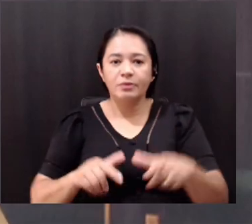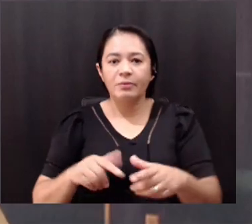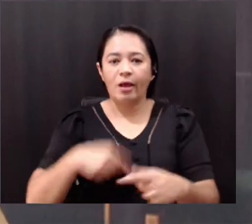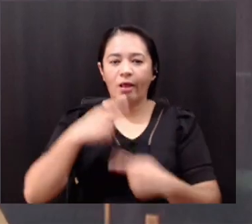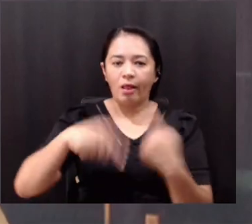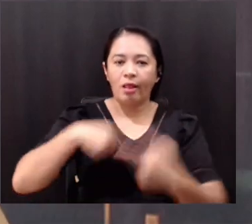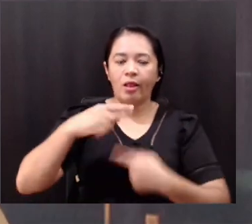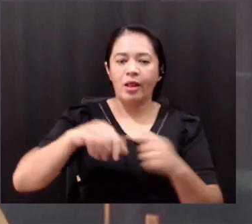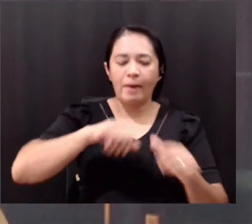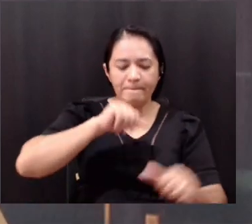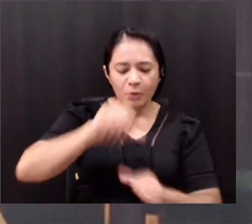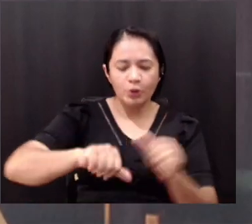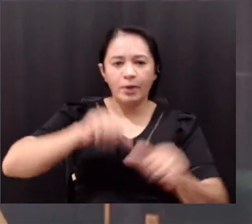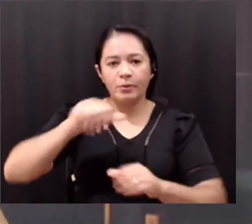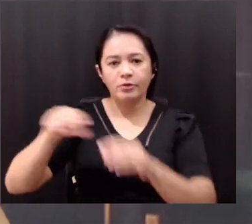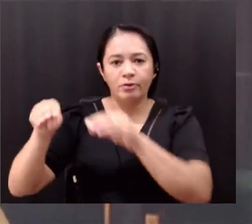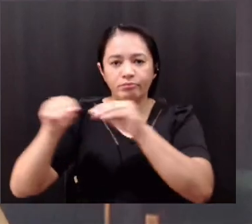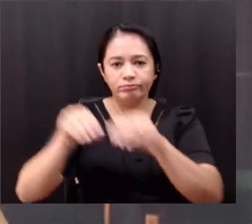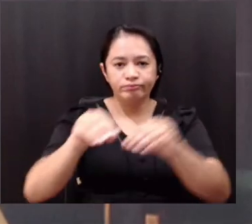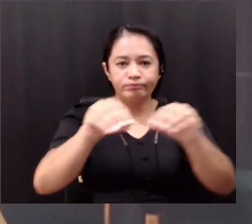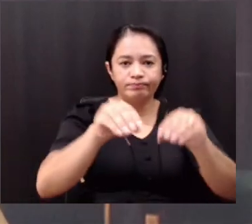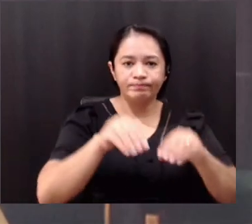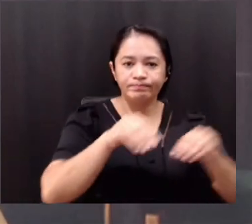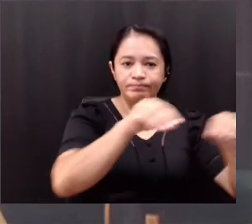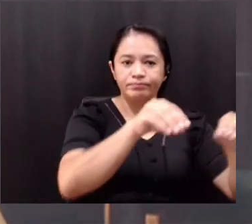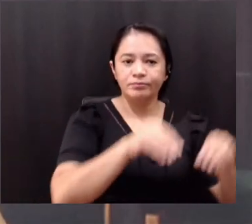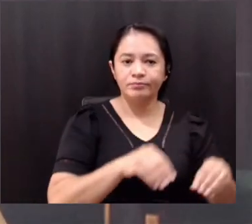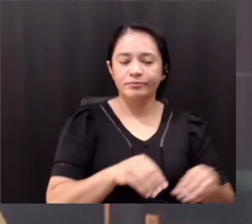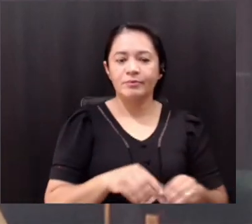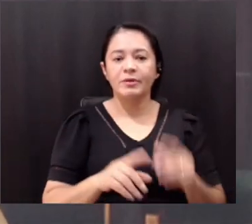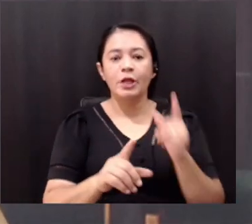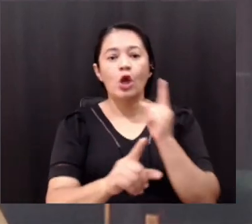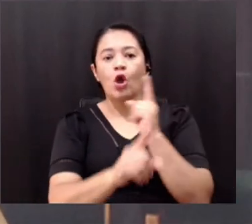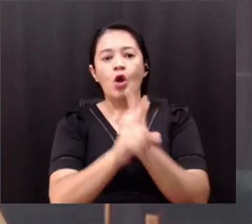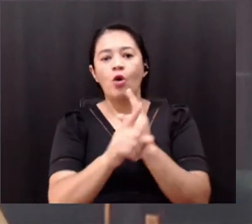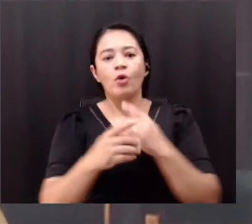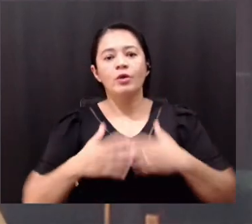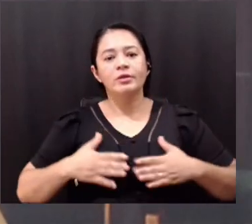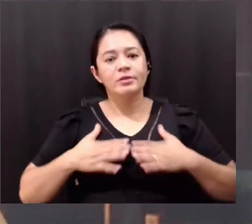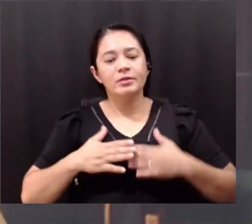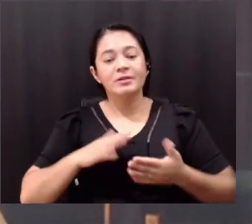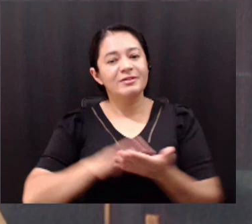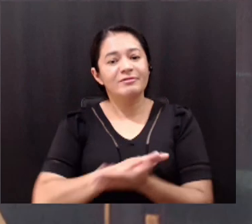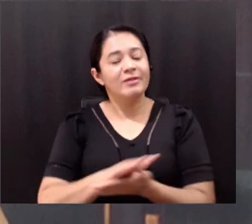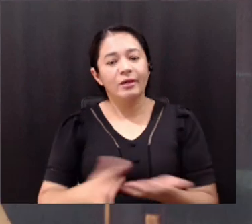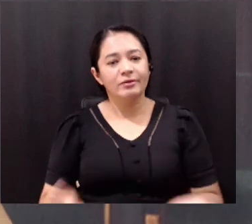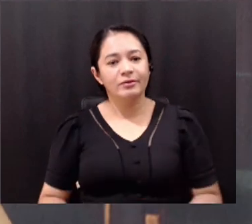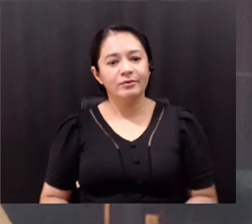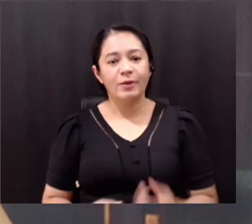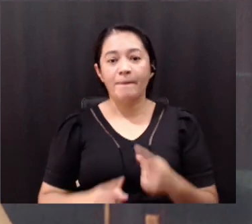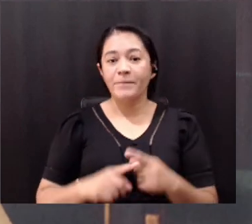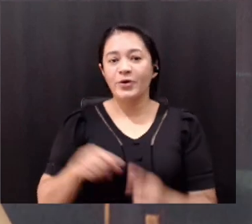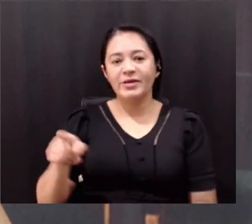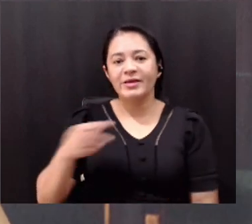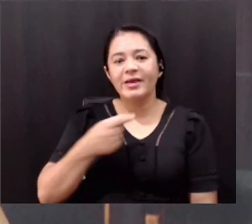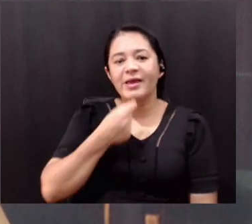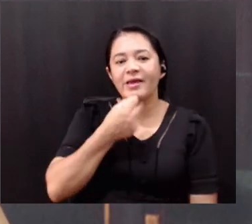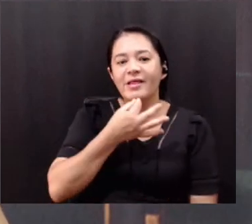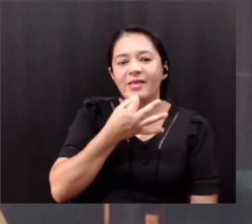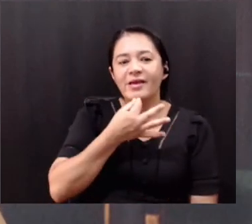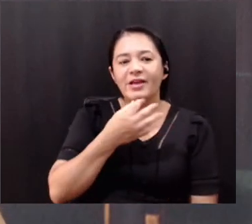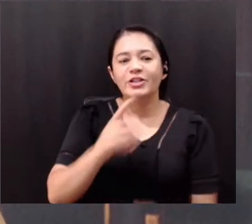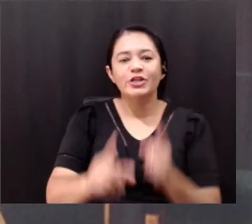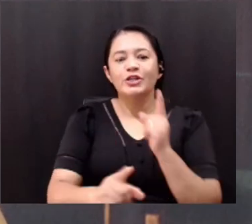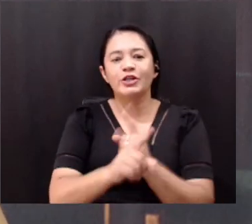cresce bastante, e ele nunca encontra a satisfação que ele busca, que ele acha que ele vai encontrar como aquilo que está sendo mostrado numa